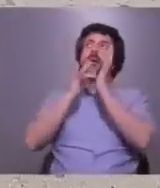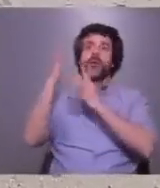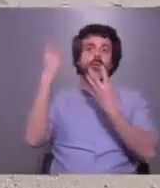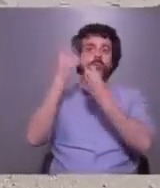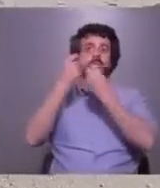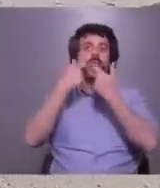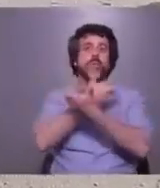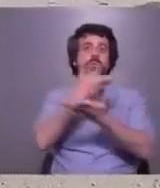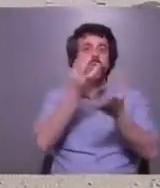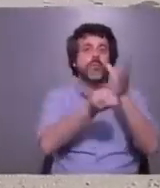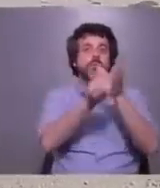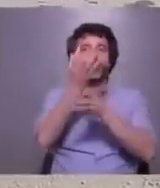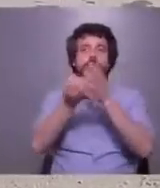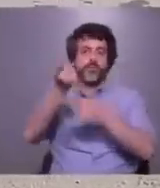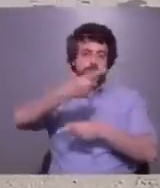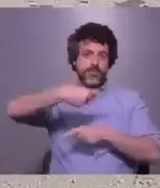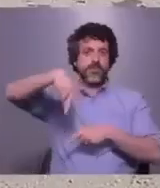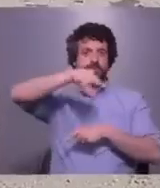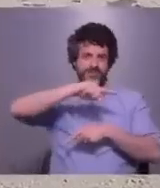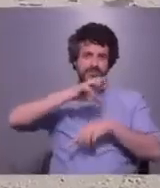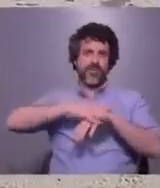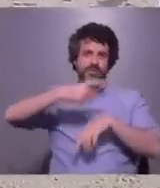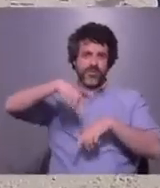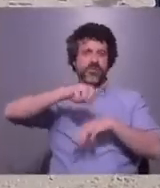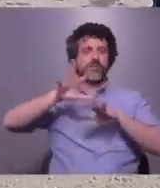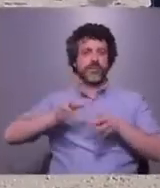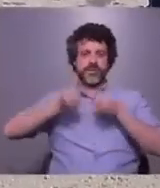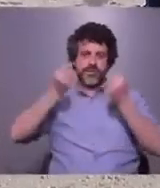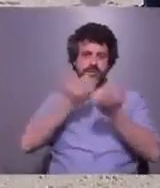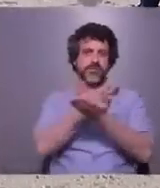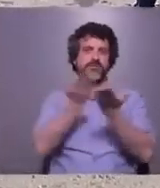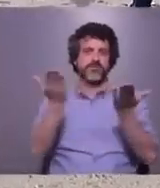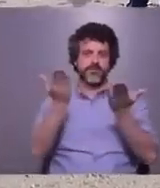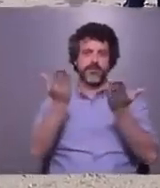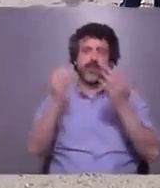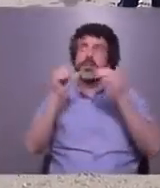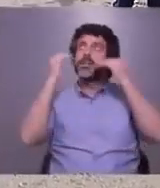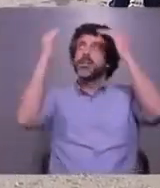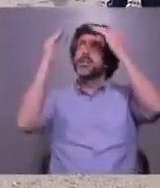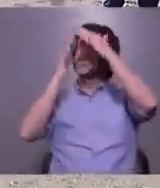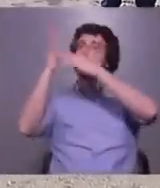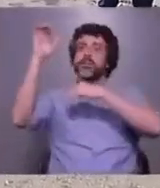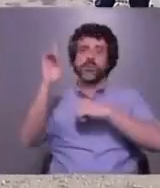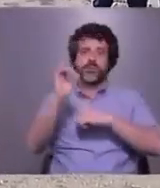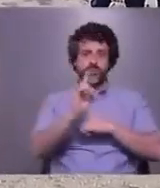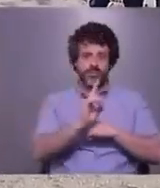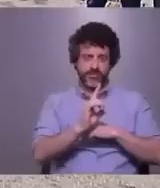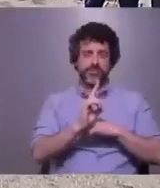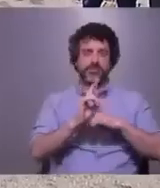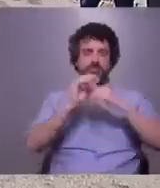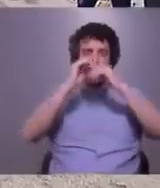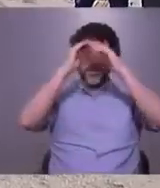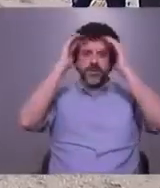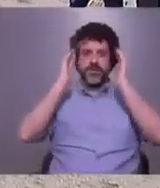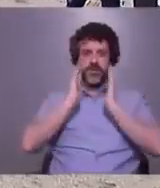coisas foram feitas, e por nós homens, e para a nossa salvação, desceu do céu, e encarnou